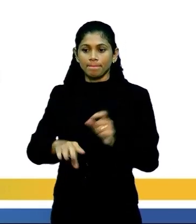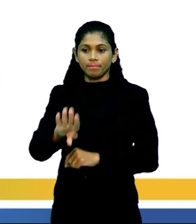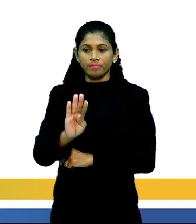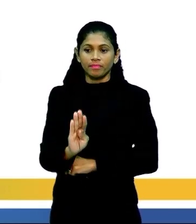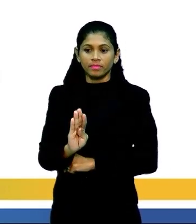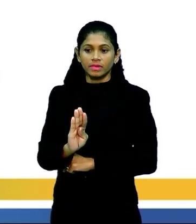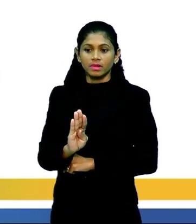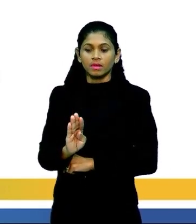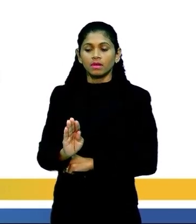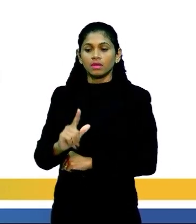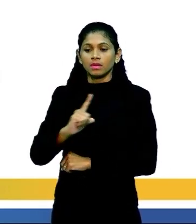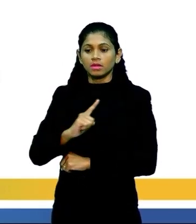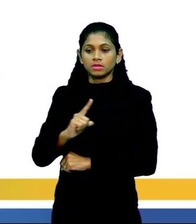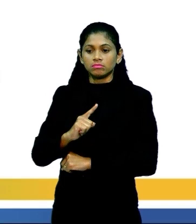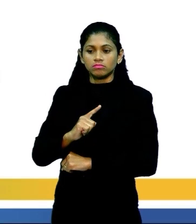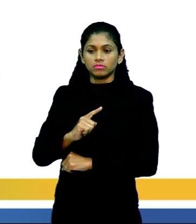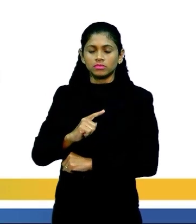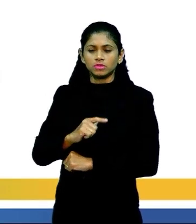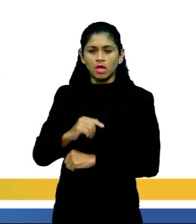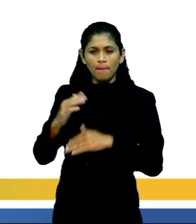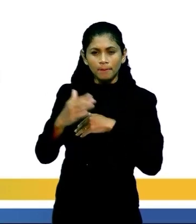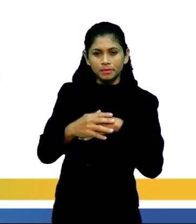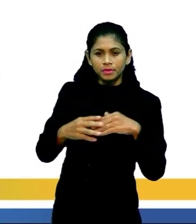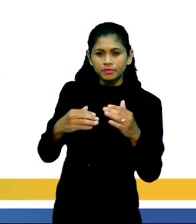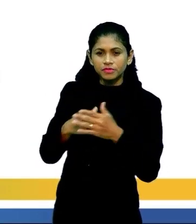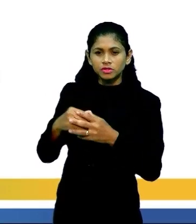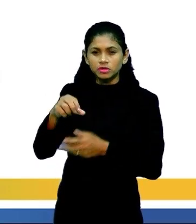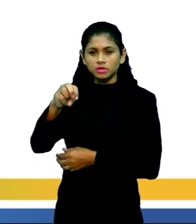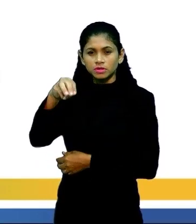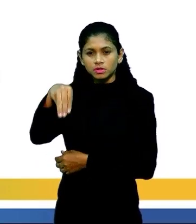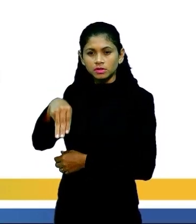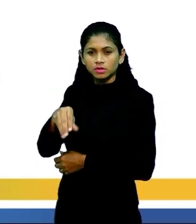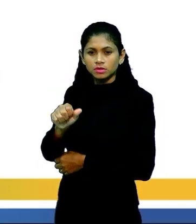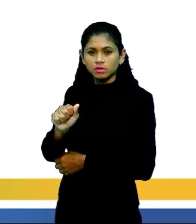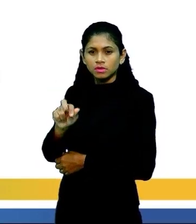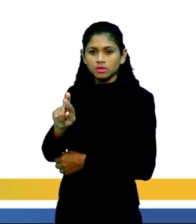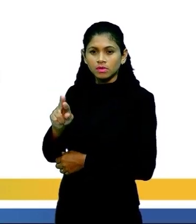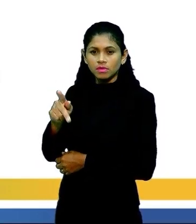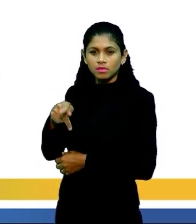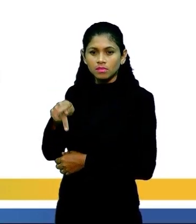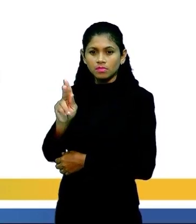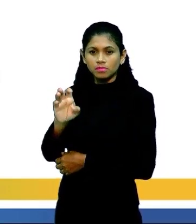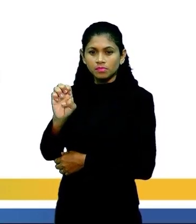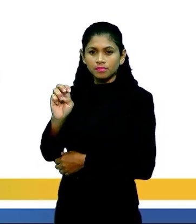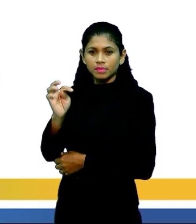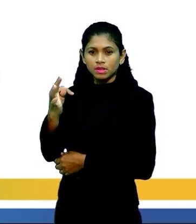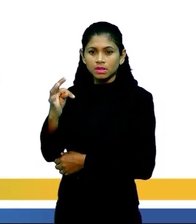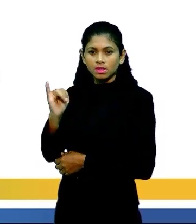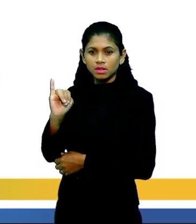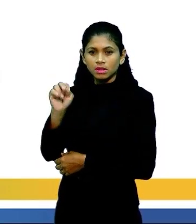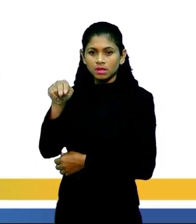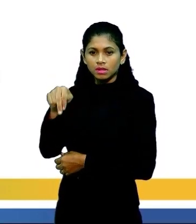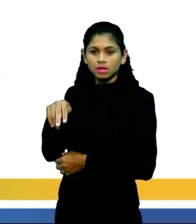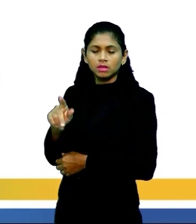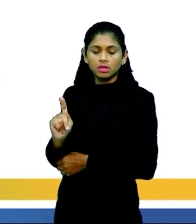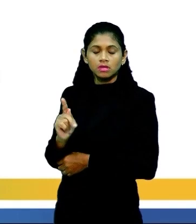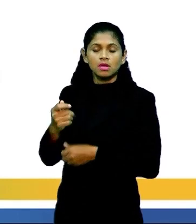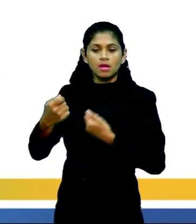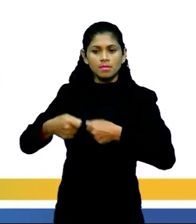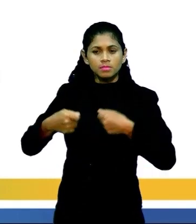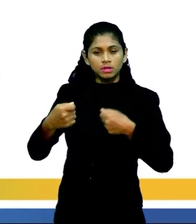temos especialistas em marketing precisam ser monitorados e devem tomar uma posição mais consciente e